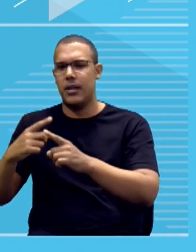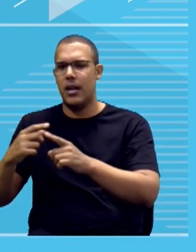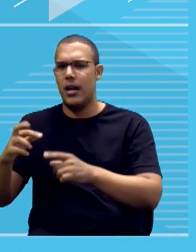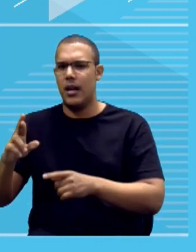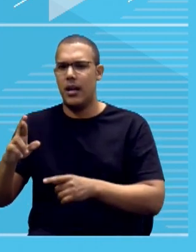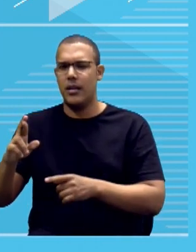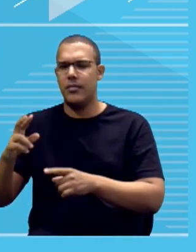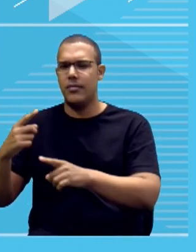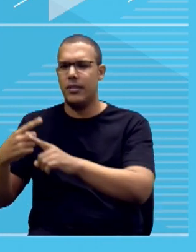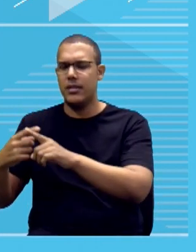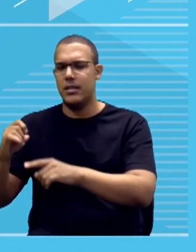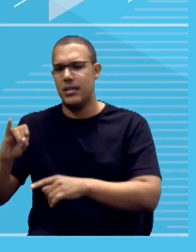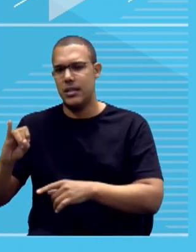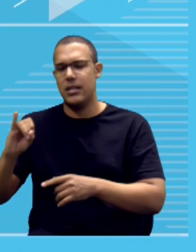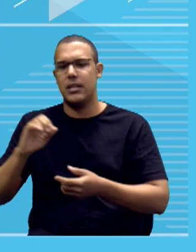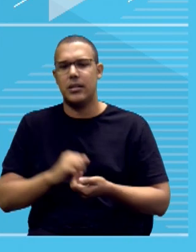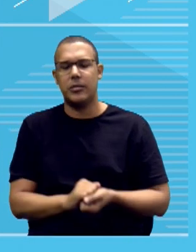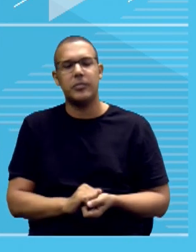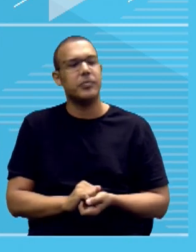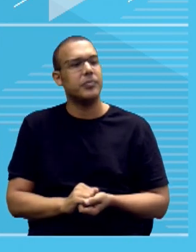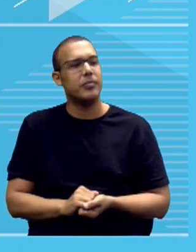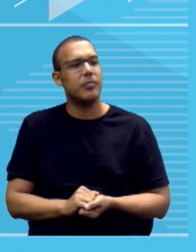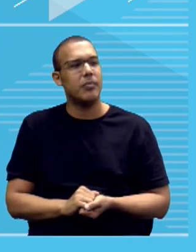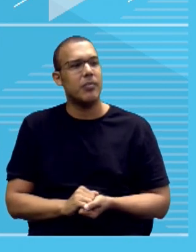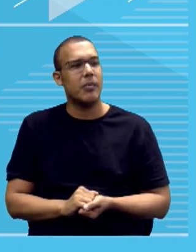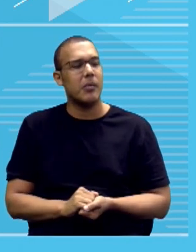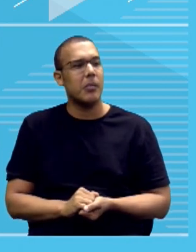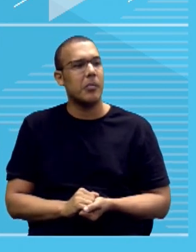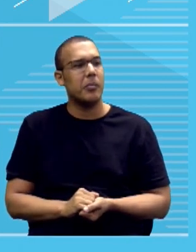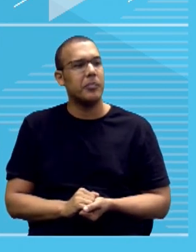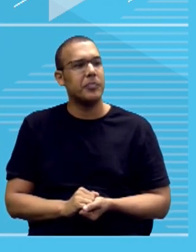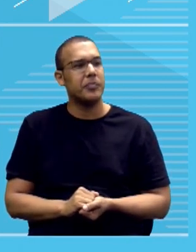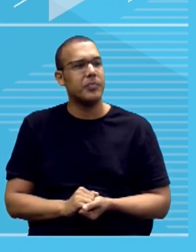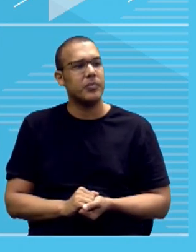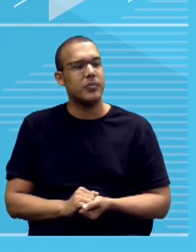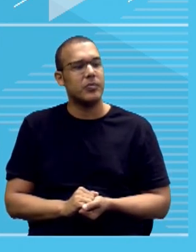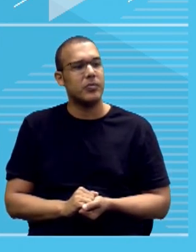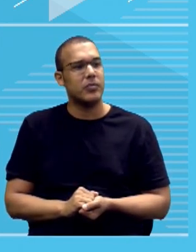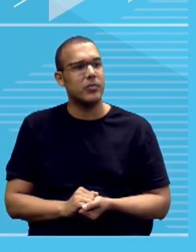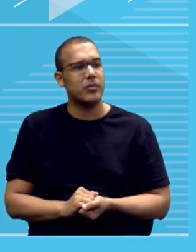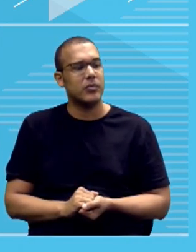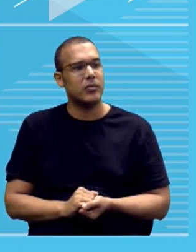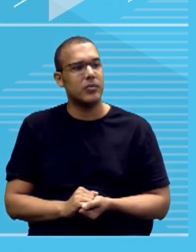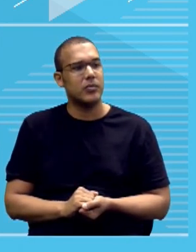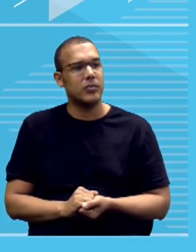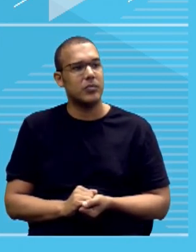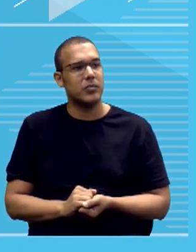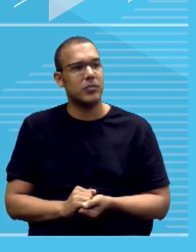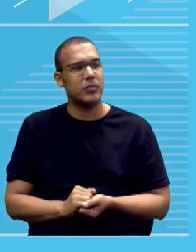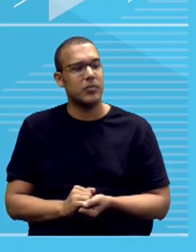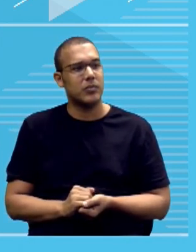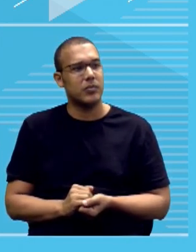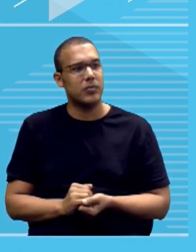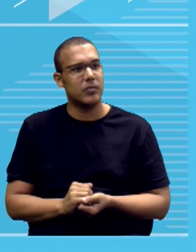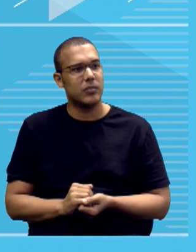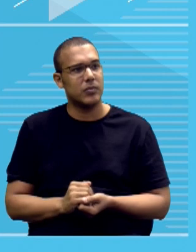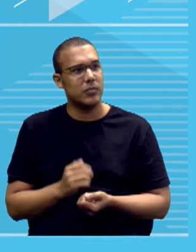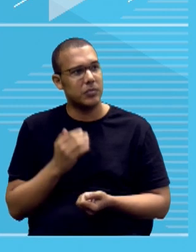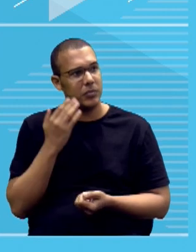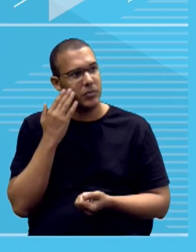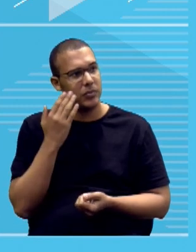que a FEM vale 40, eu quero saber o valor da DDP. Quando passa por ele uma corrente